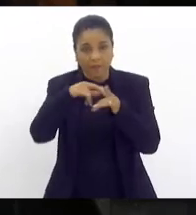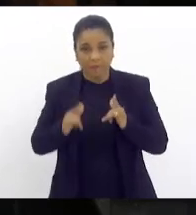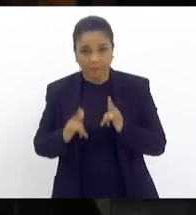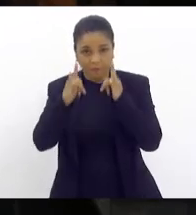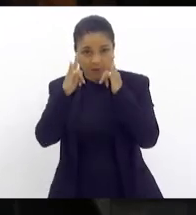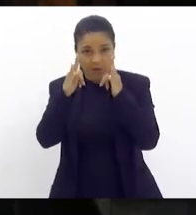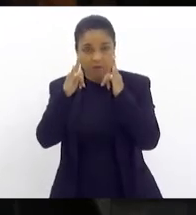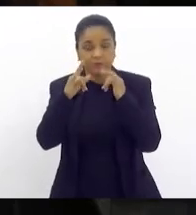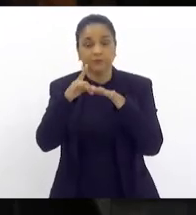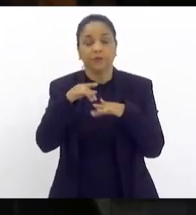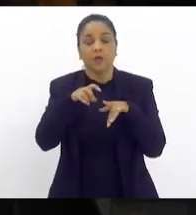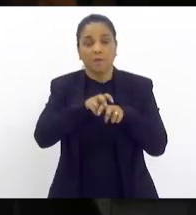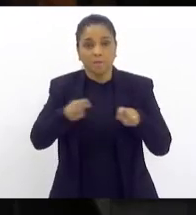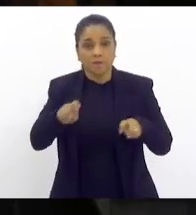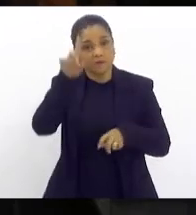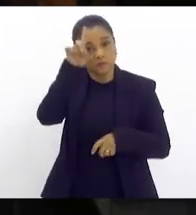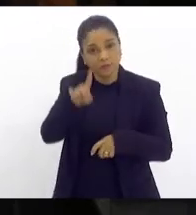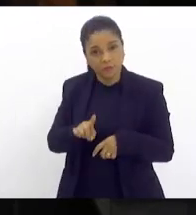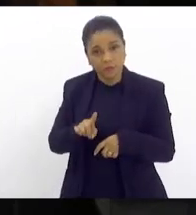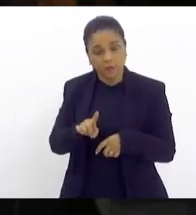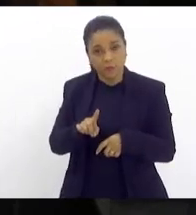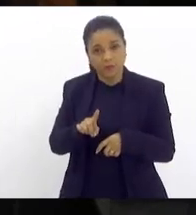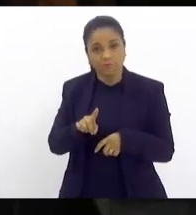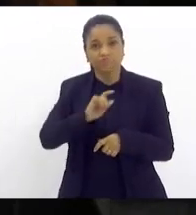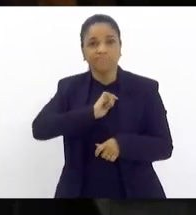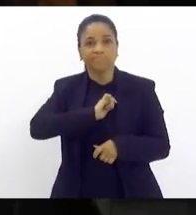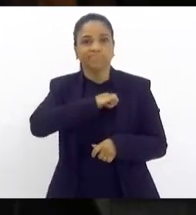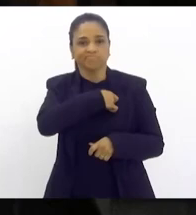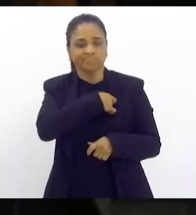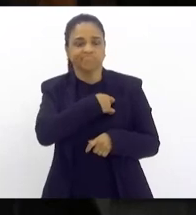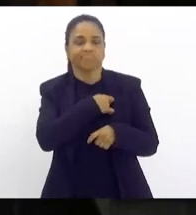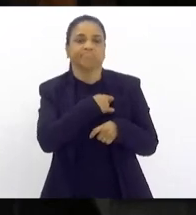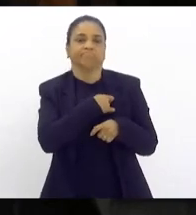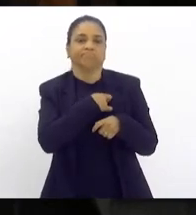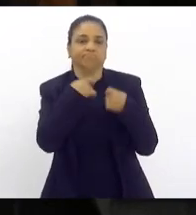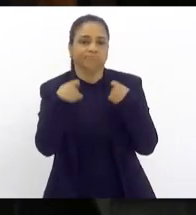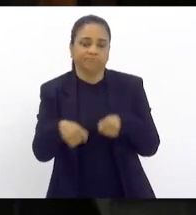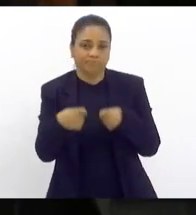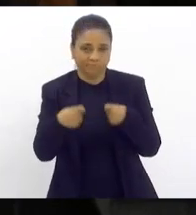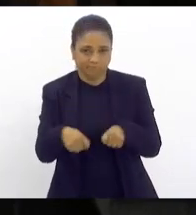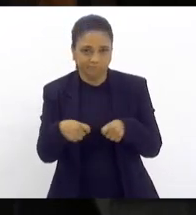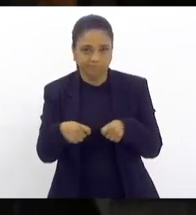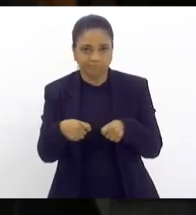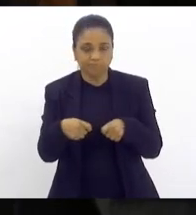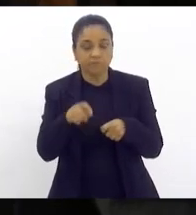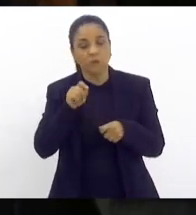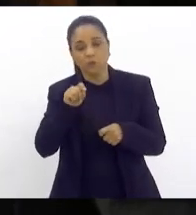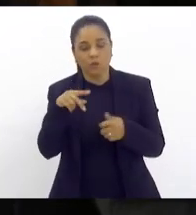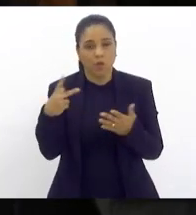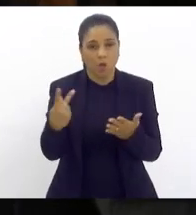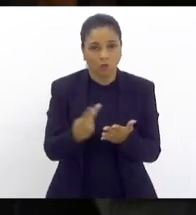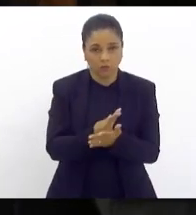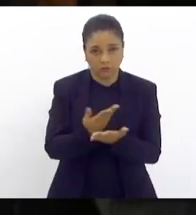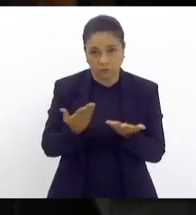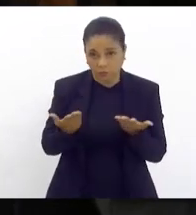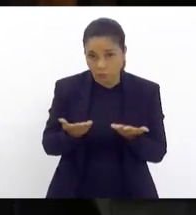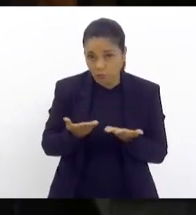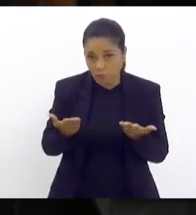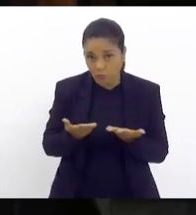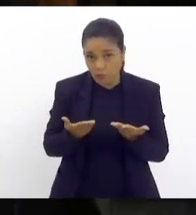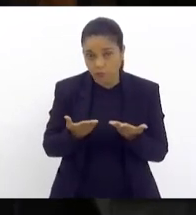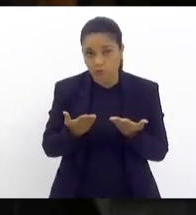mesa diretora as providências que se fazem necessárias então em vista do ocorrido em vista do